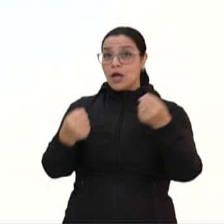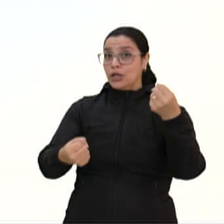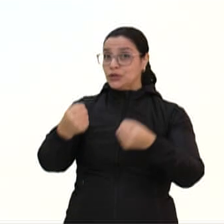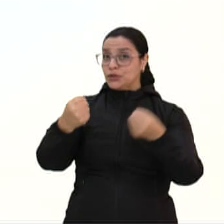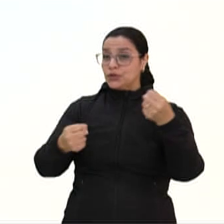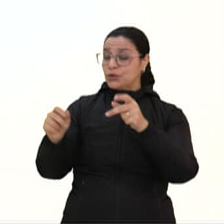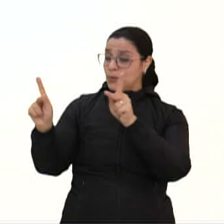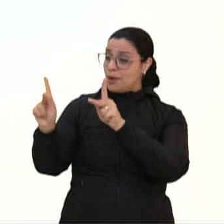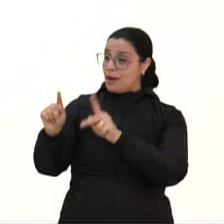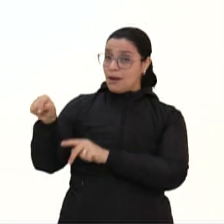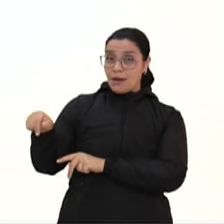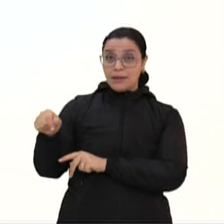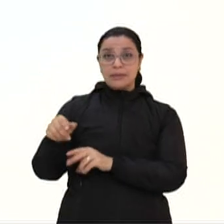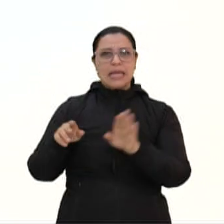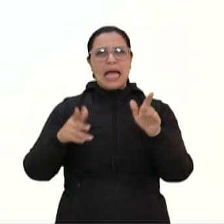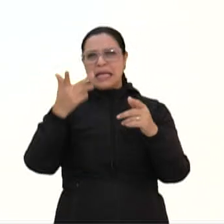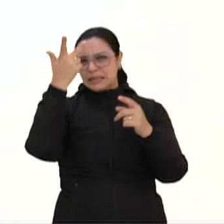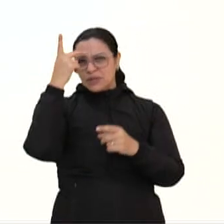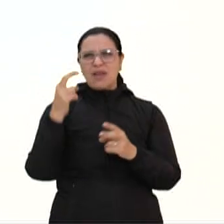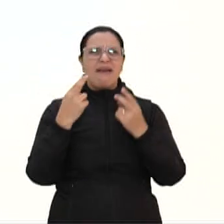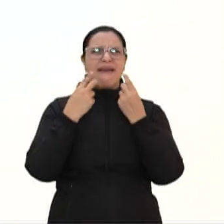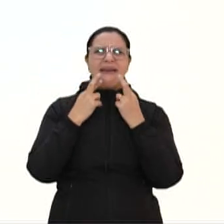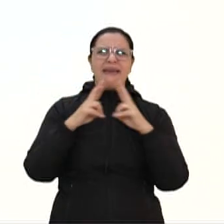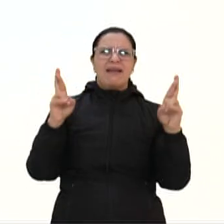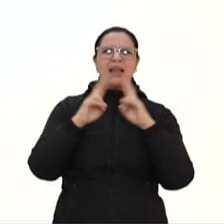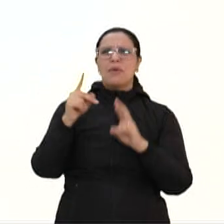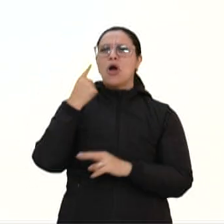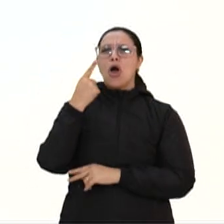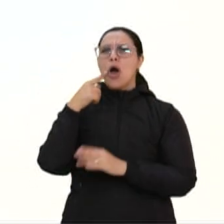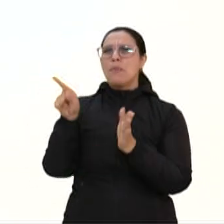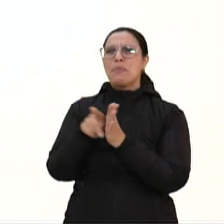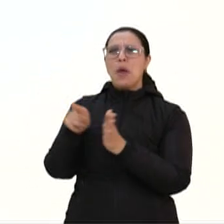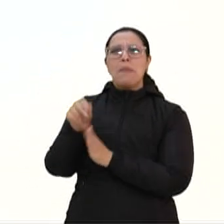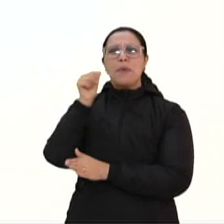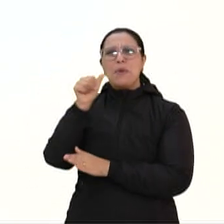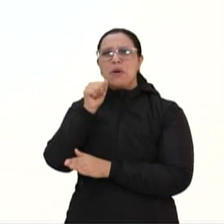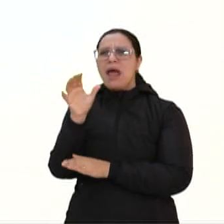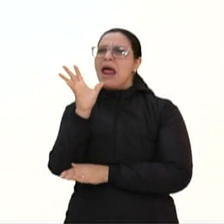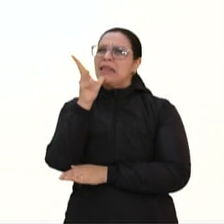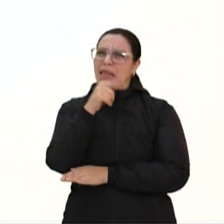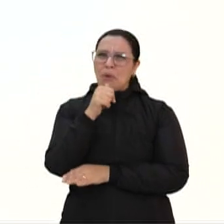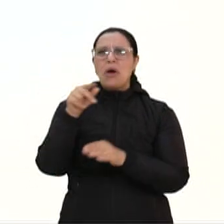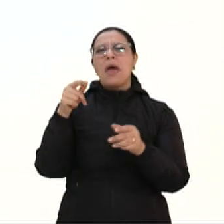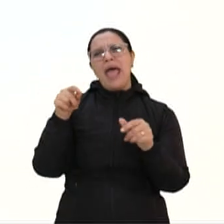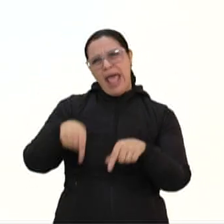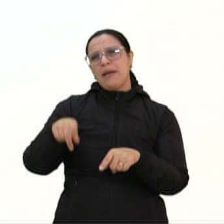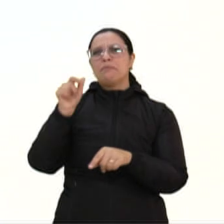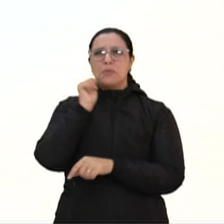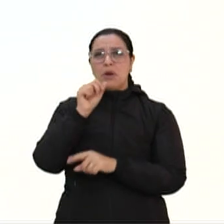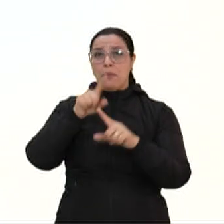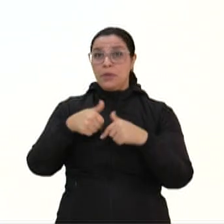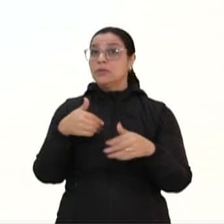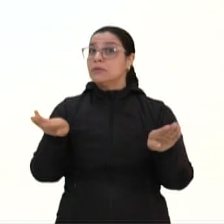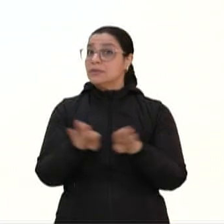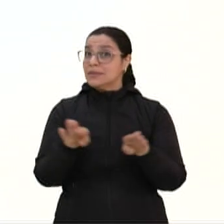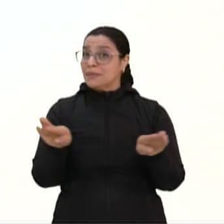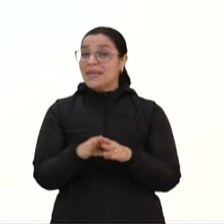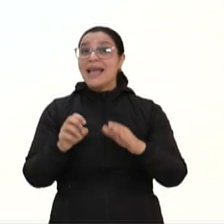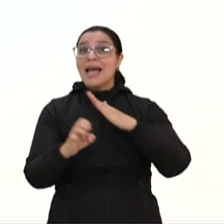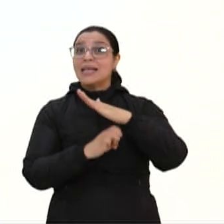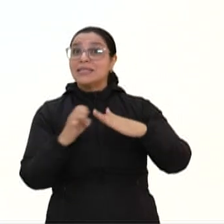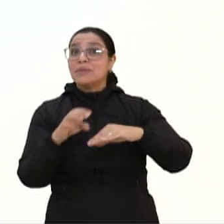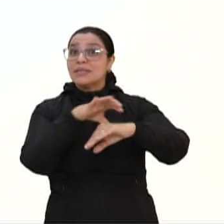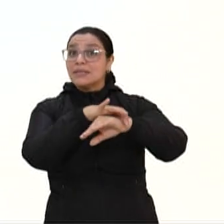em paz. Alguém do meu lado reclama. Olha lá, empatando o trânsito, só podia ser mulher. Lembro que as seguradoras costumam